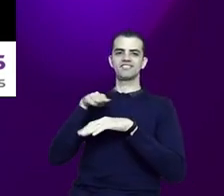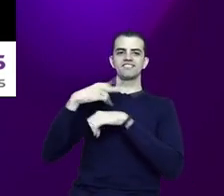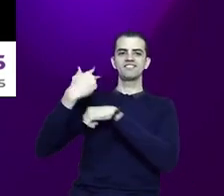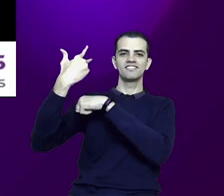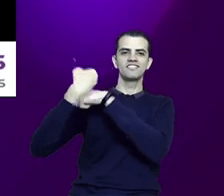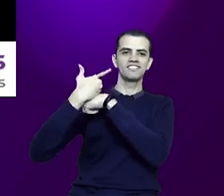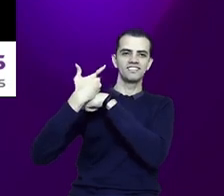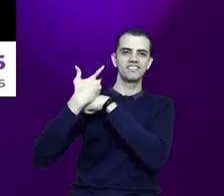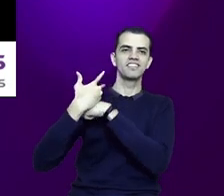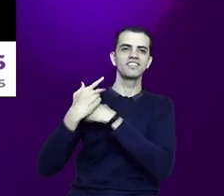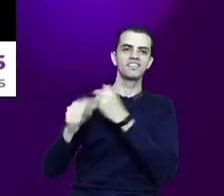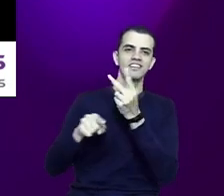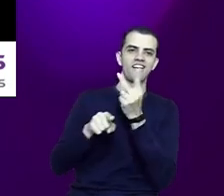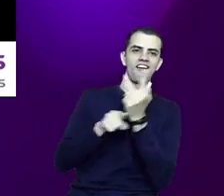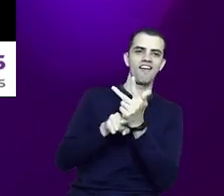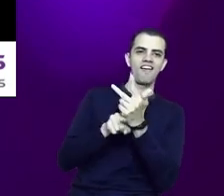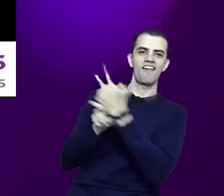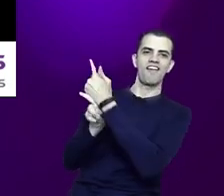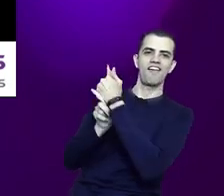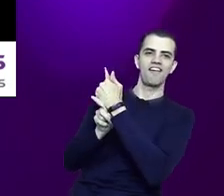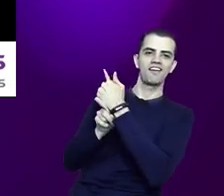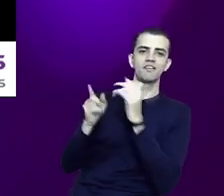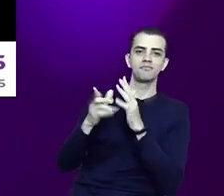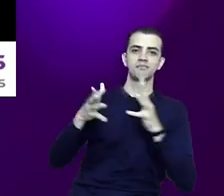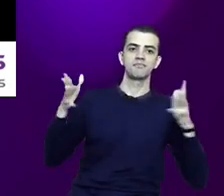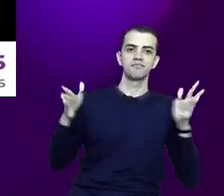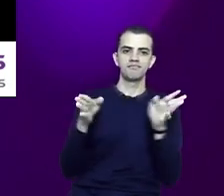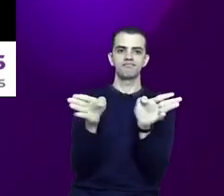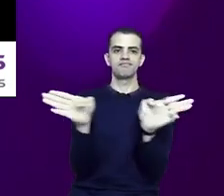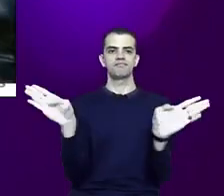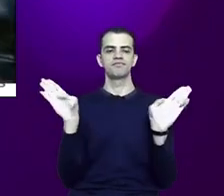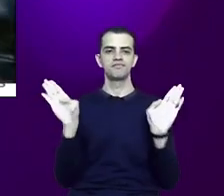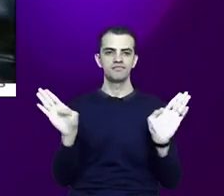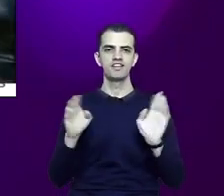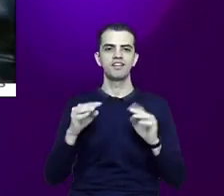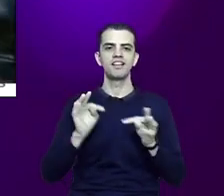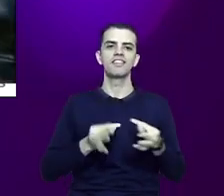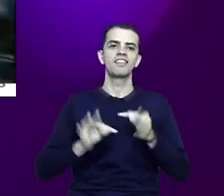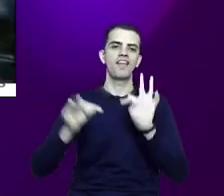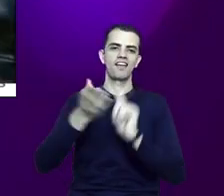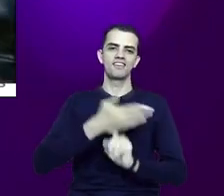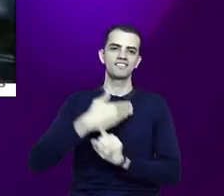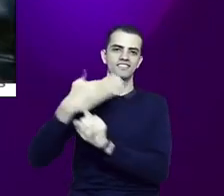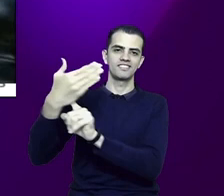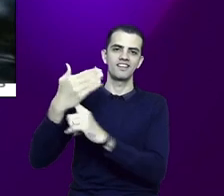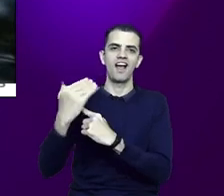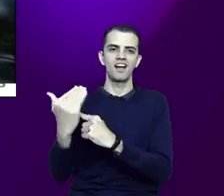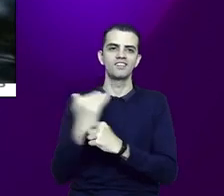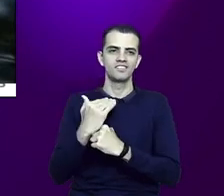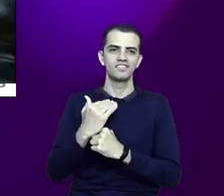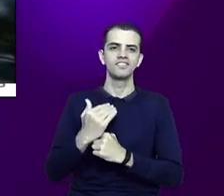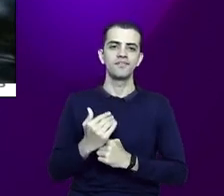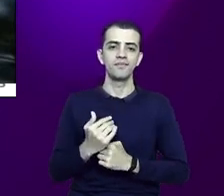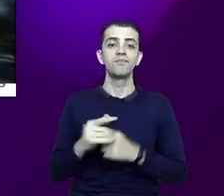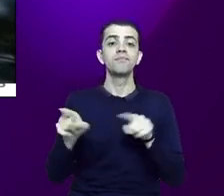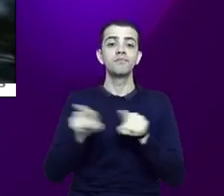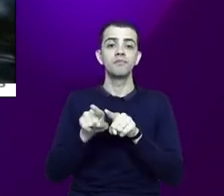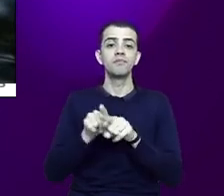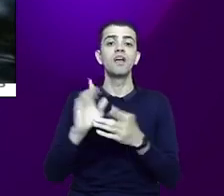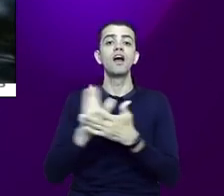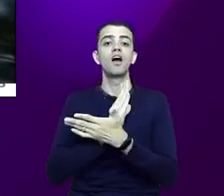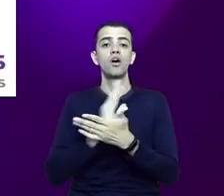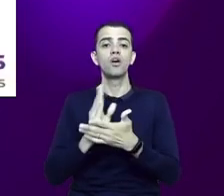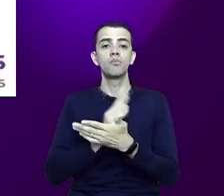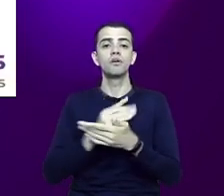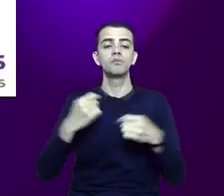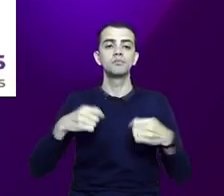elas podem ser maiores, elas podem te dar mais visões, a gente tem tecnologia que nos ajuda. Elas podem, inclusive, projetar aonde